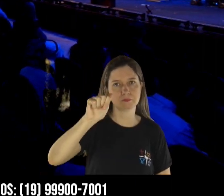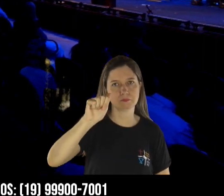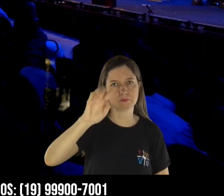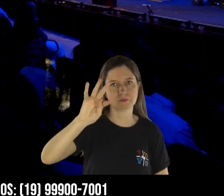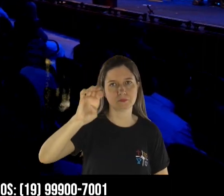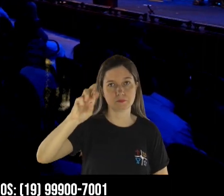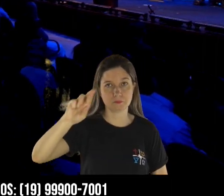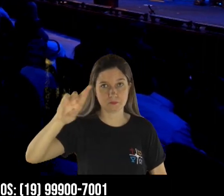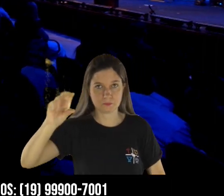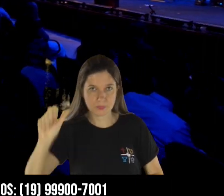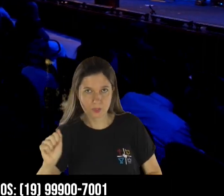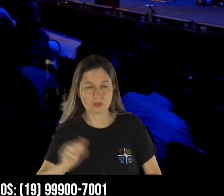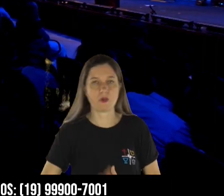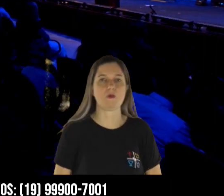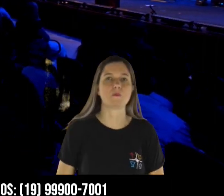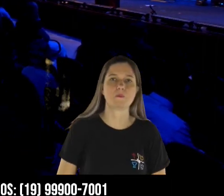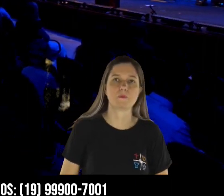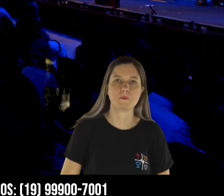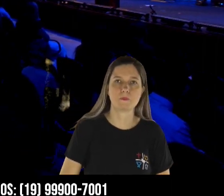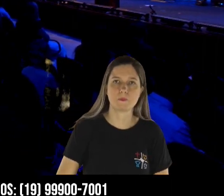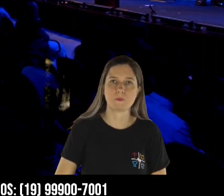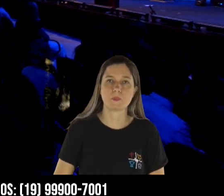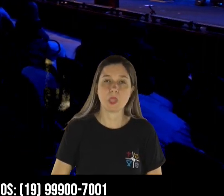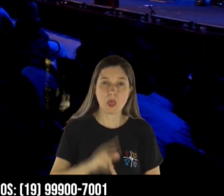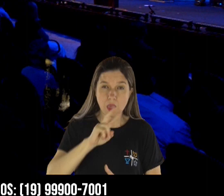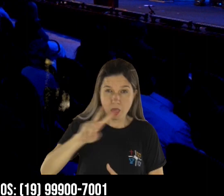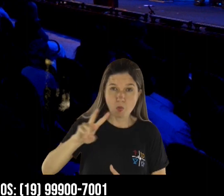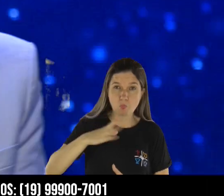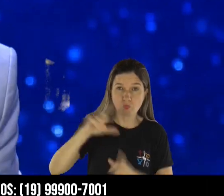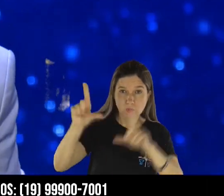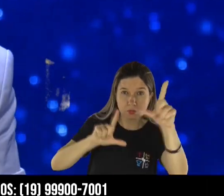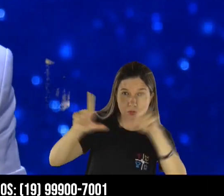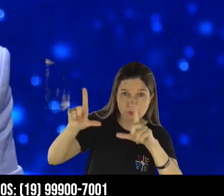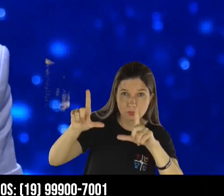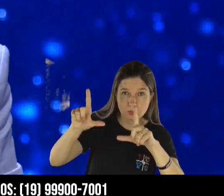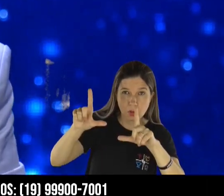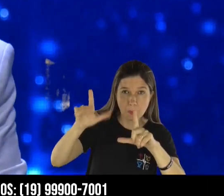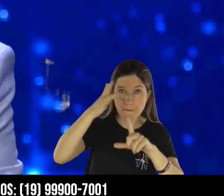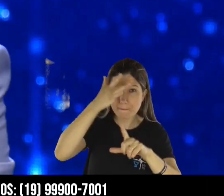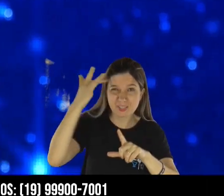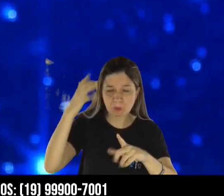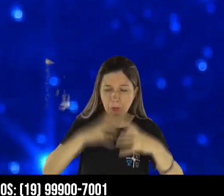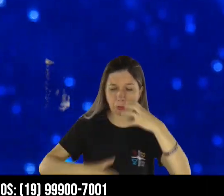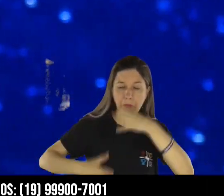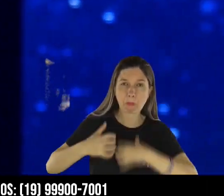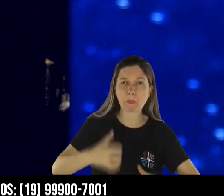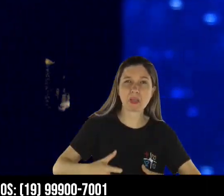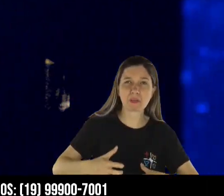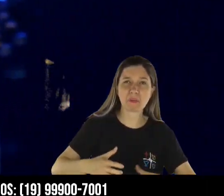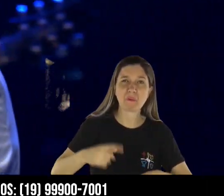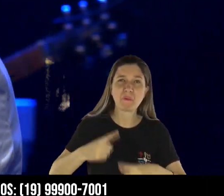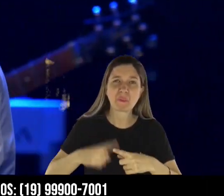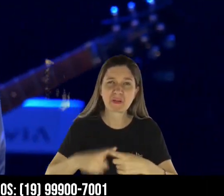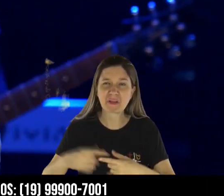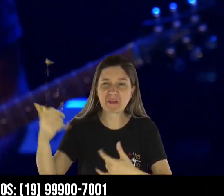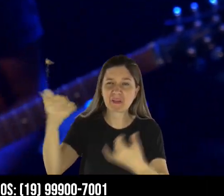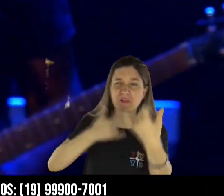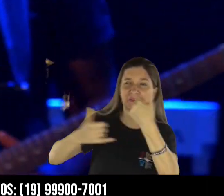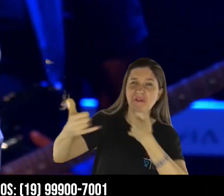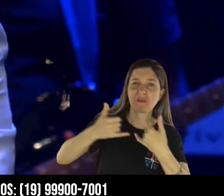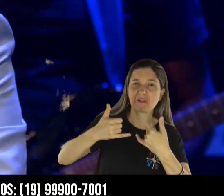Amém? Vocês me perdoam, querido? Que a gente quer educar. Tudo que você fala, tudo que você ensina, a